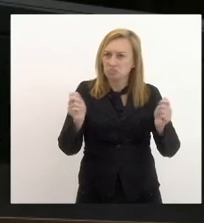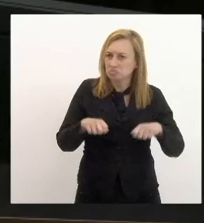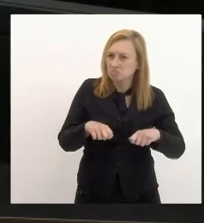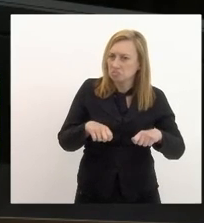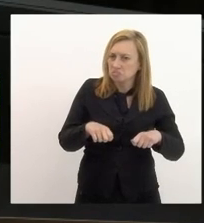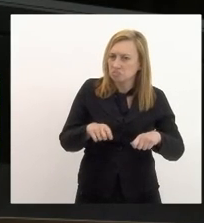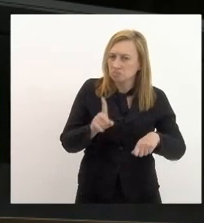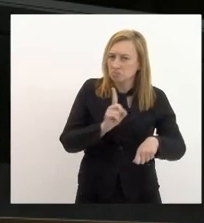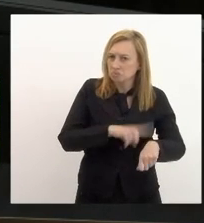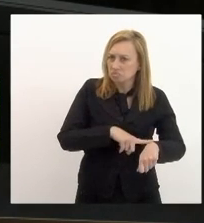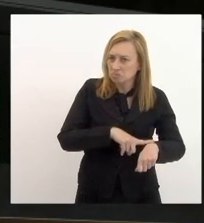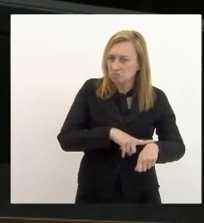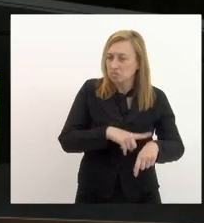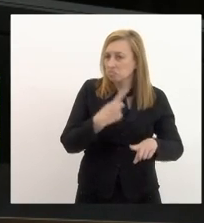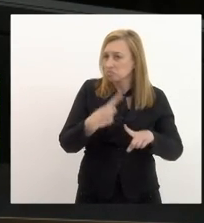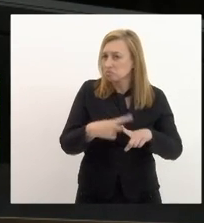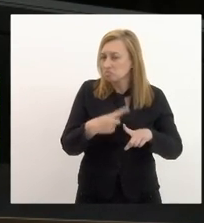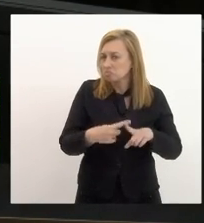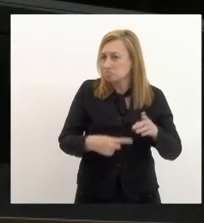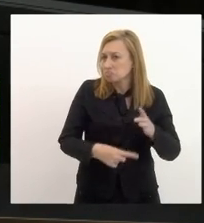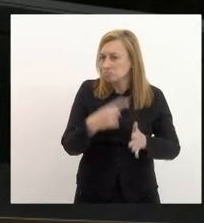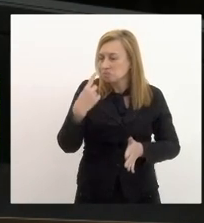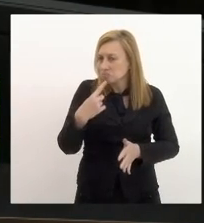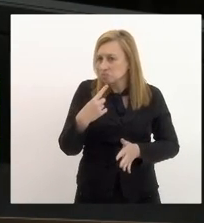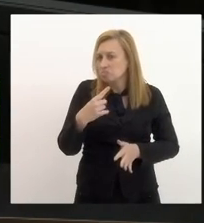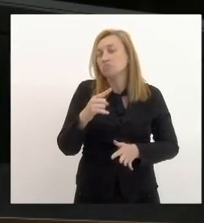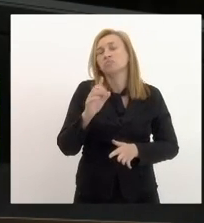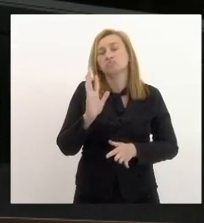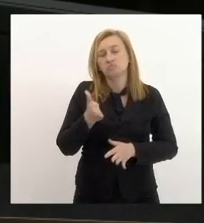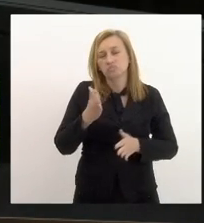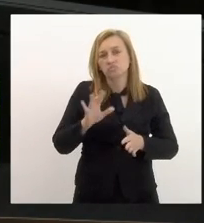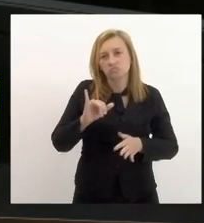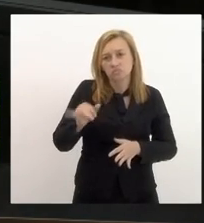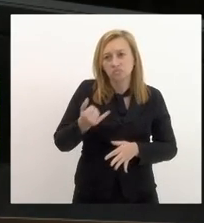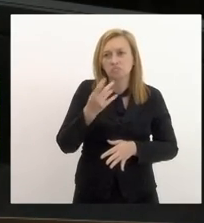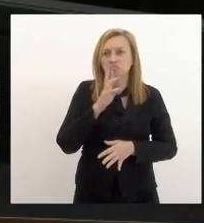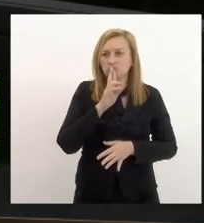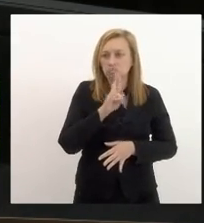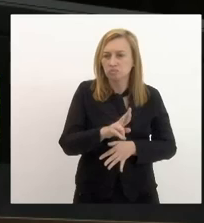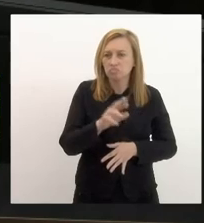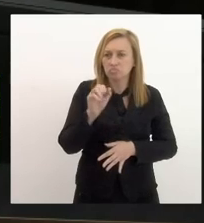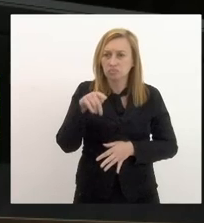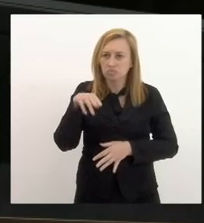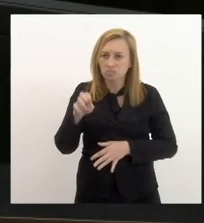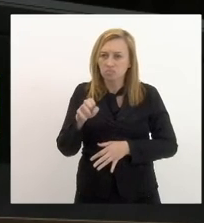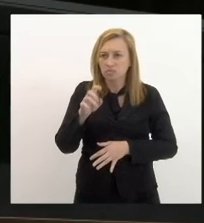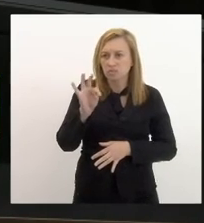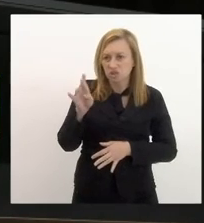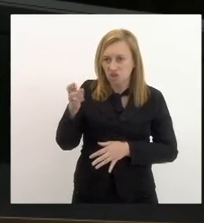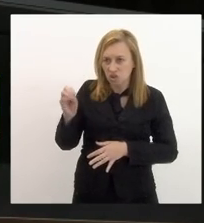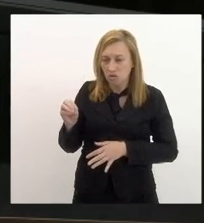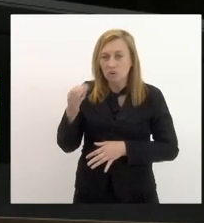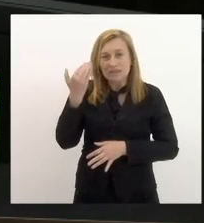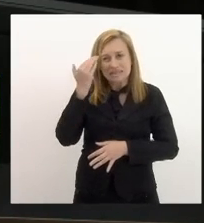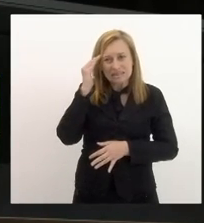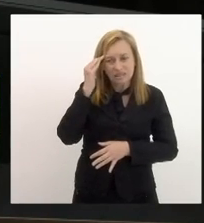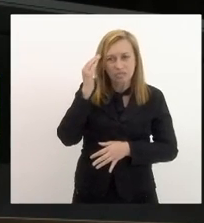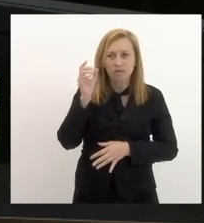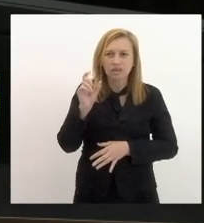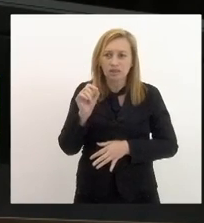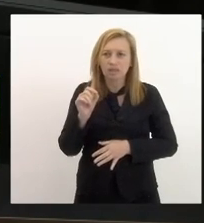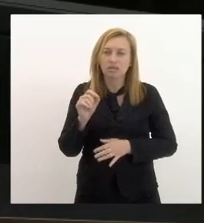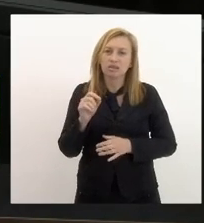fazer temporário ou porque uma vez e aí também já aproveitando para responder Aline a questão do triênio o entendimento